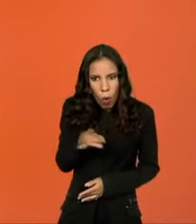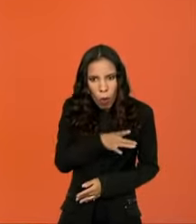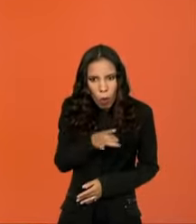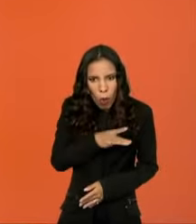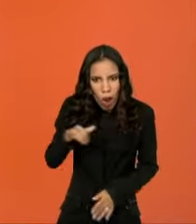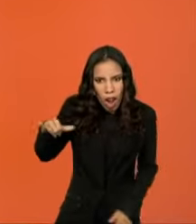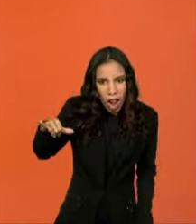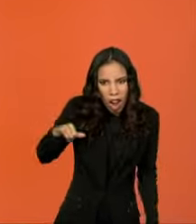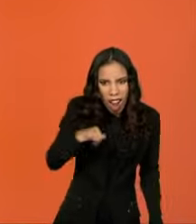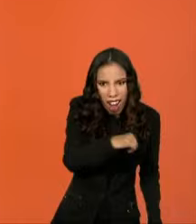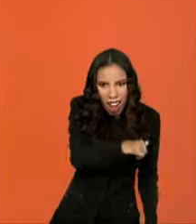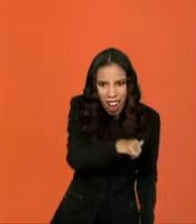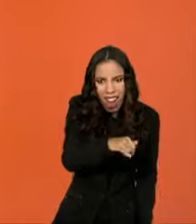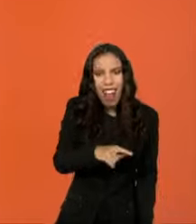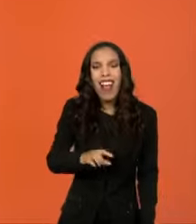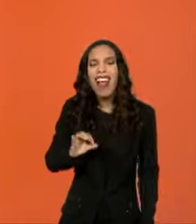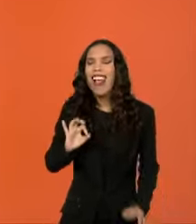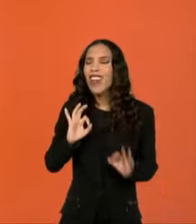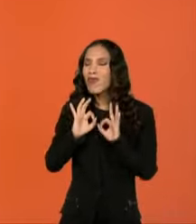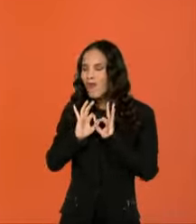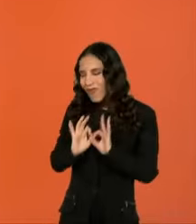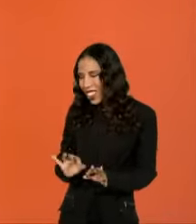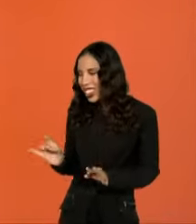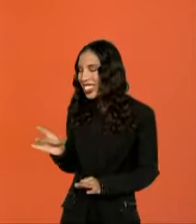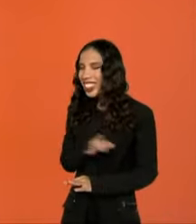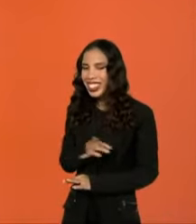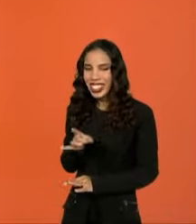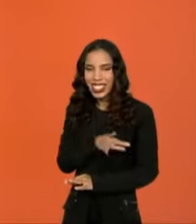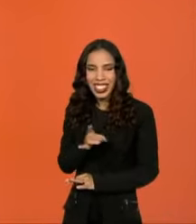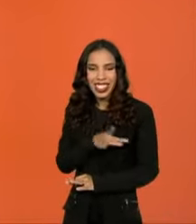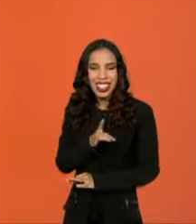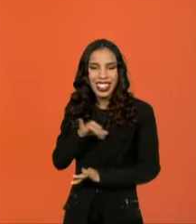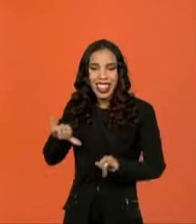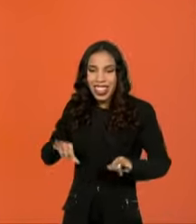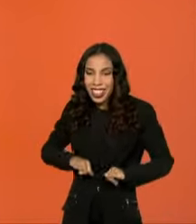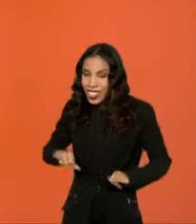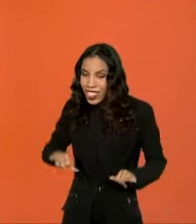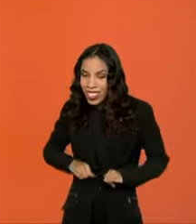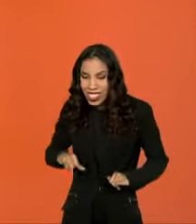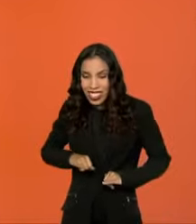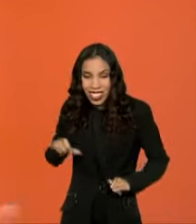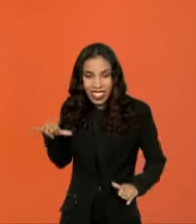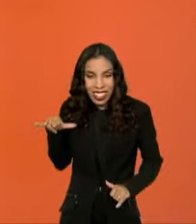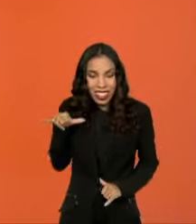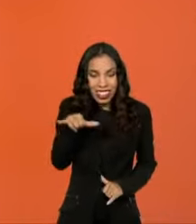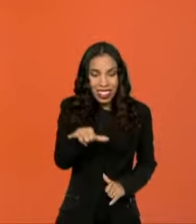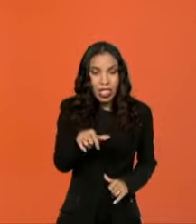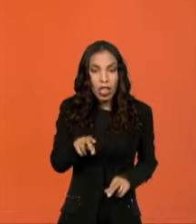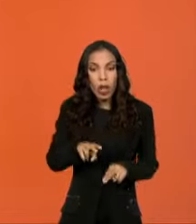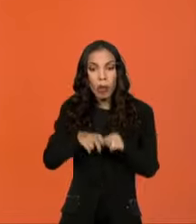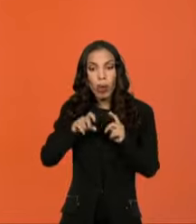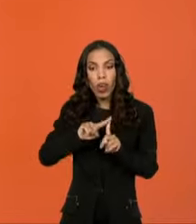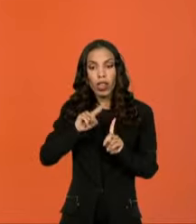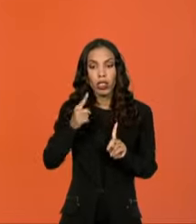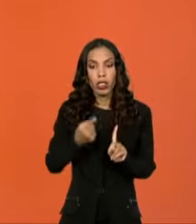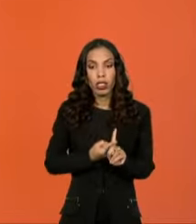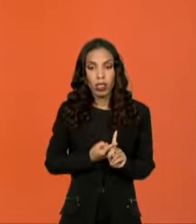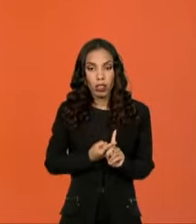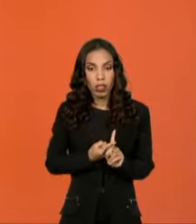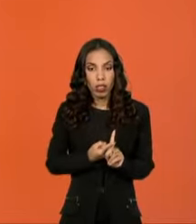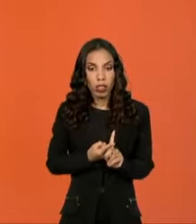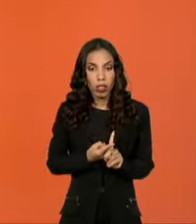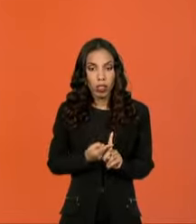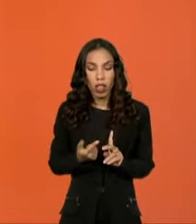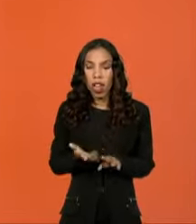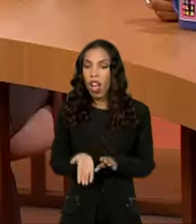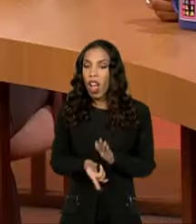Menina. É fóbico mesmo, Fá? É um sofrimento que veio junto com a maternidade. Eu